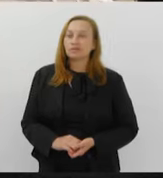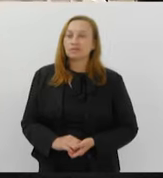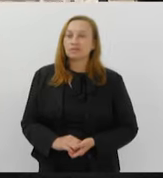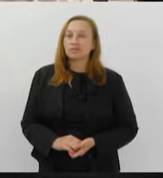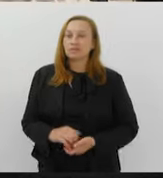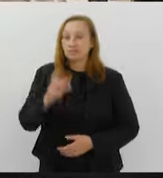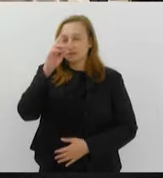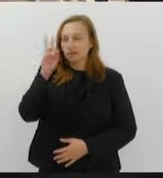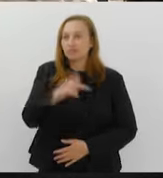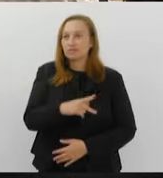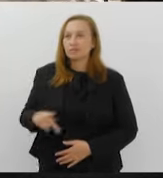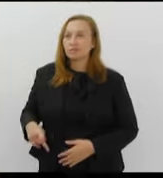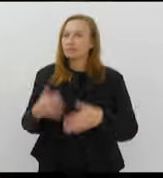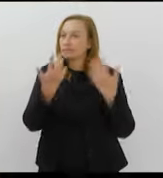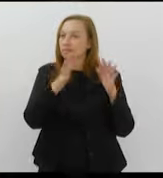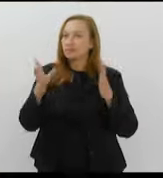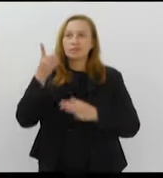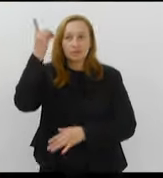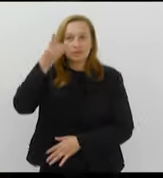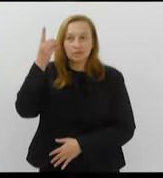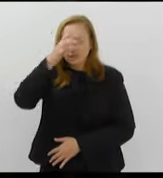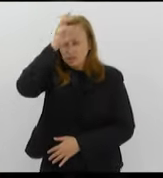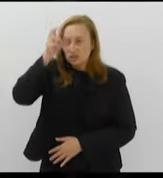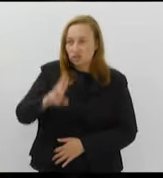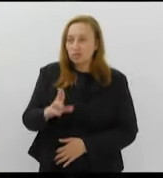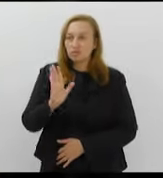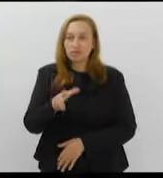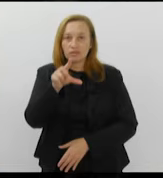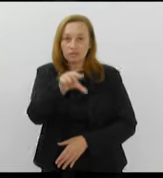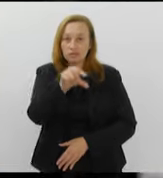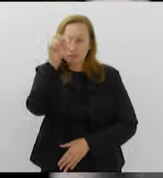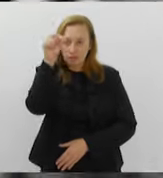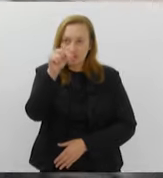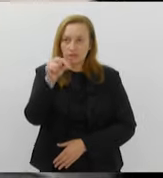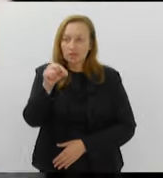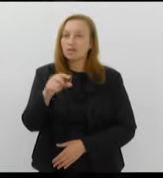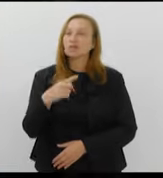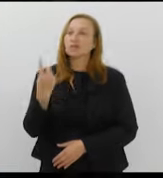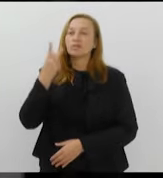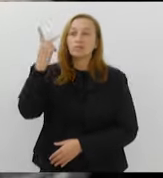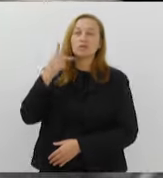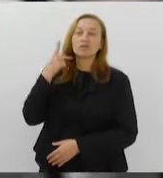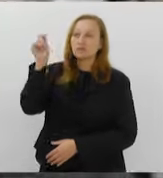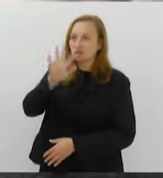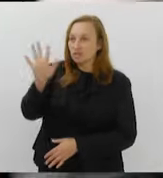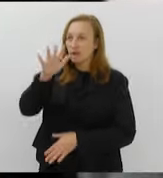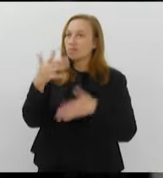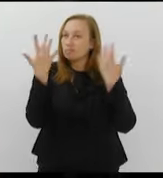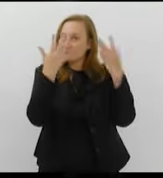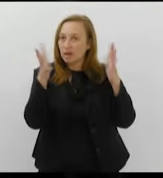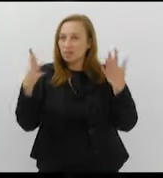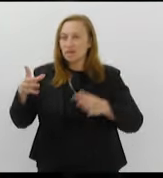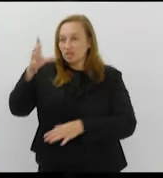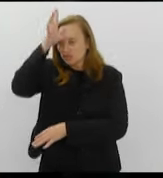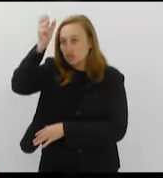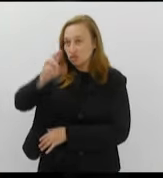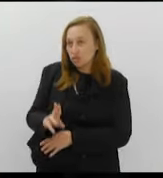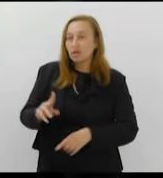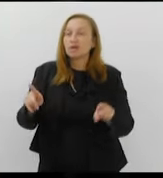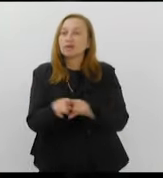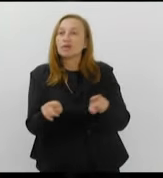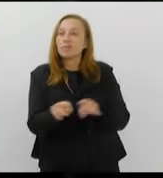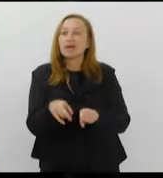Senhor presidente, em primeiro lugar, saudar a deputada Tia Ju aí, que já foi eleita nossa procuradora-geral. Parabéns, Tia Ju. Saudar também